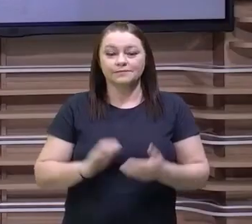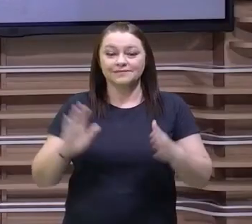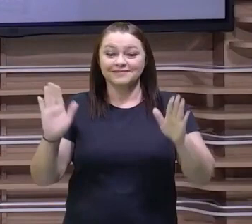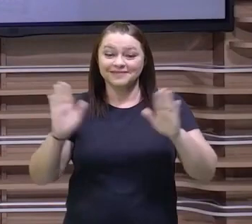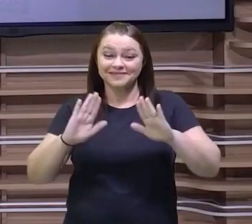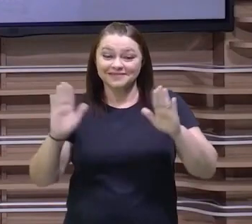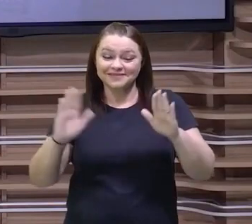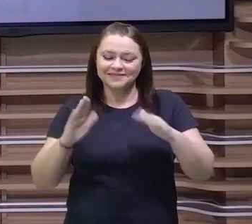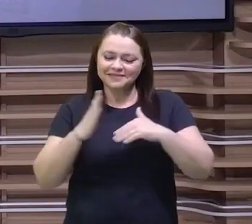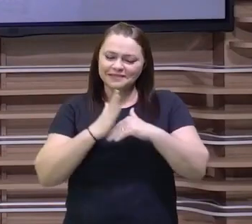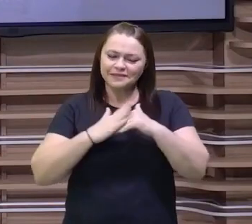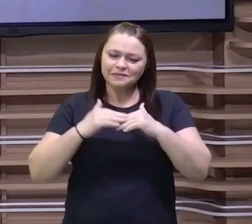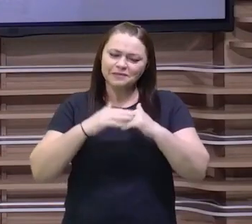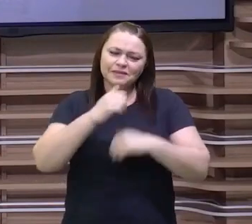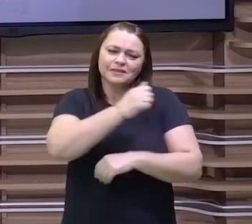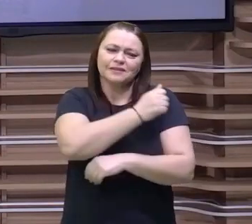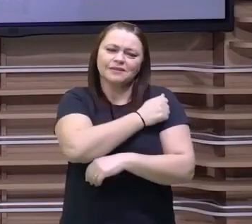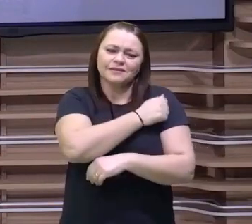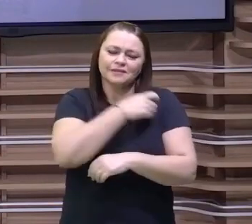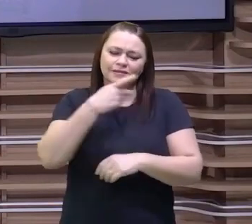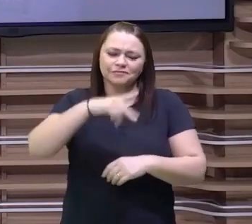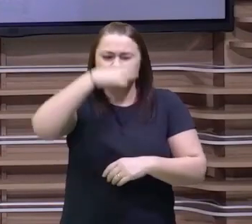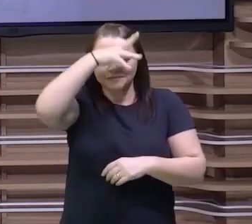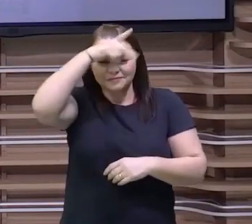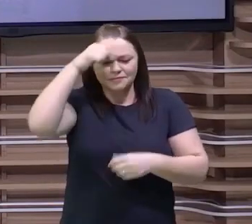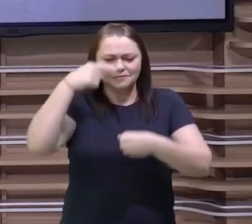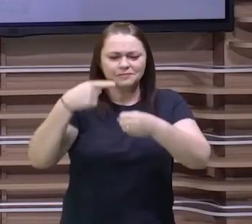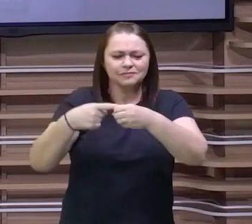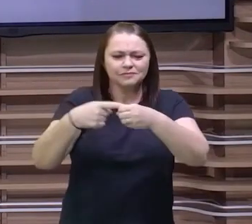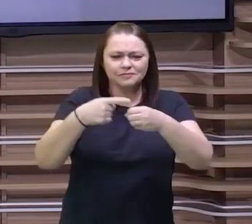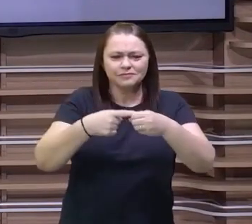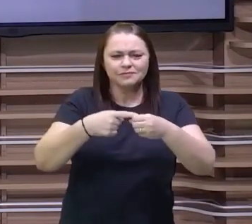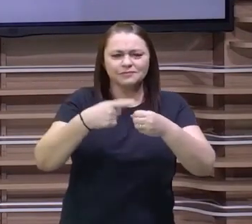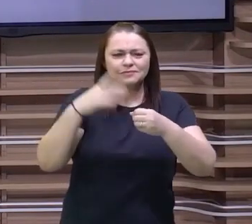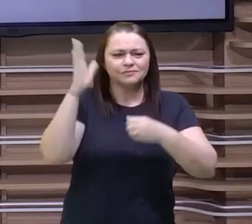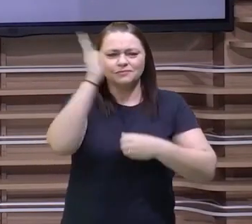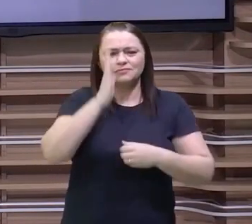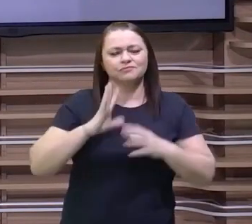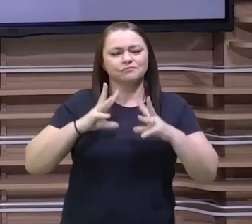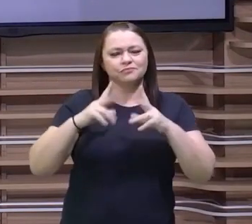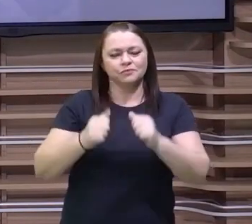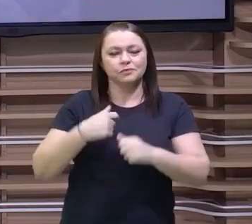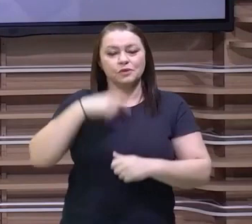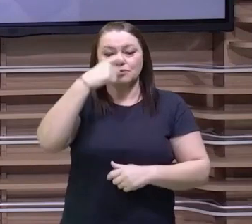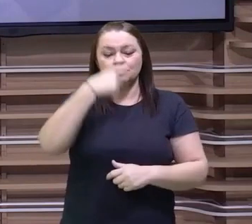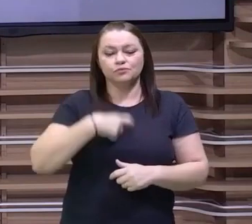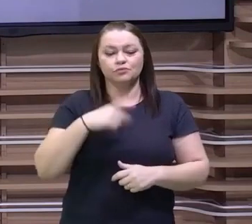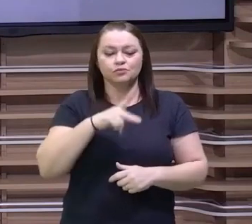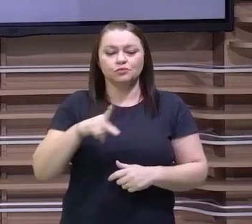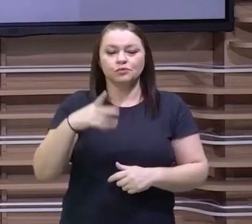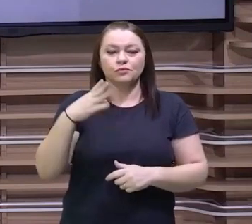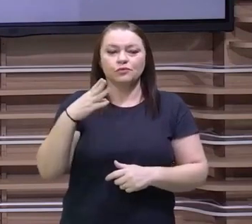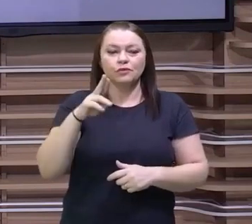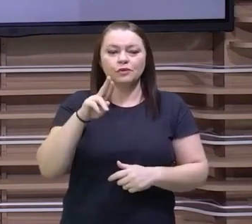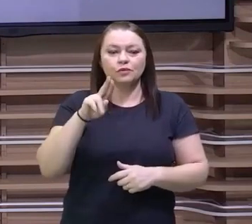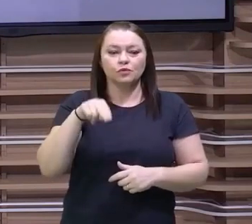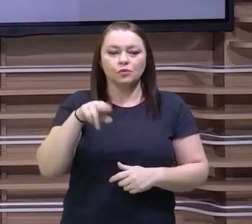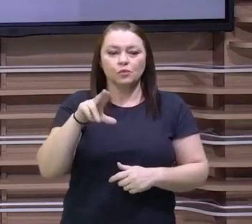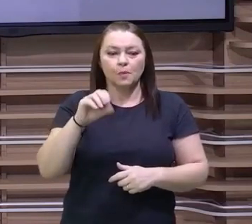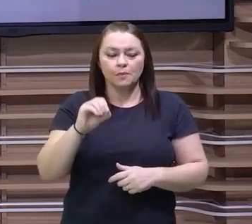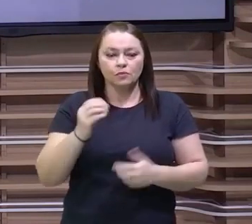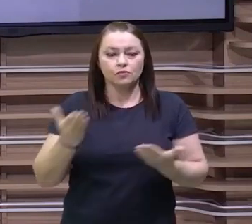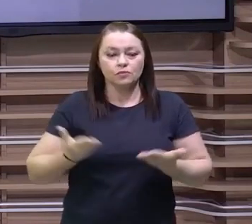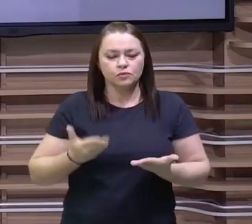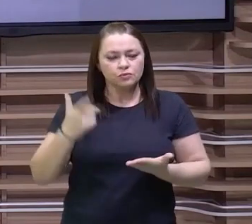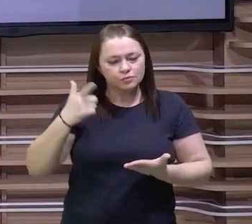Olá, meu querido aluno da capital, do interior, de todo o Brasil. Eu sou o professor Bruno Taiguara e hoje estaremos aqui com mais